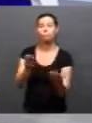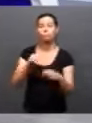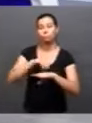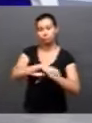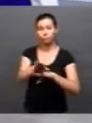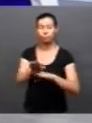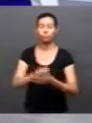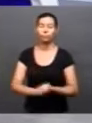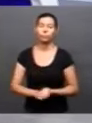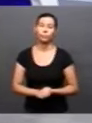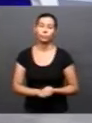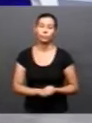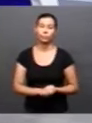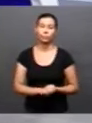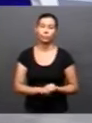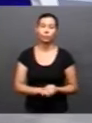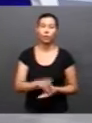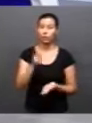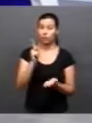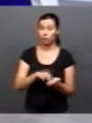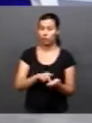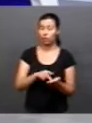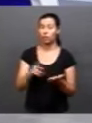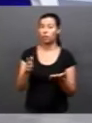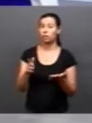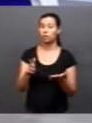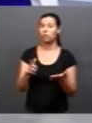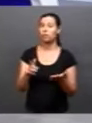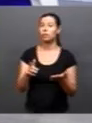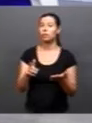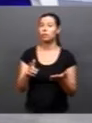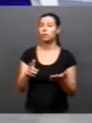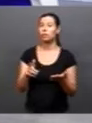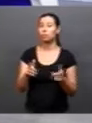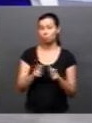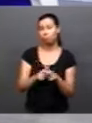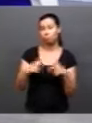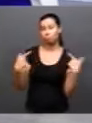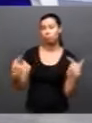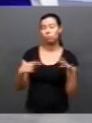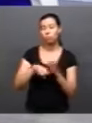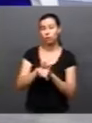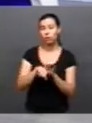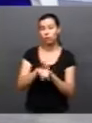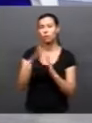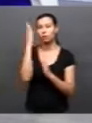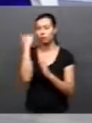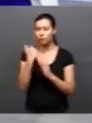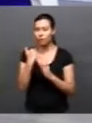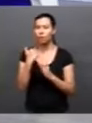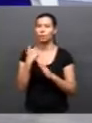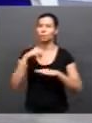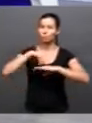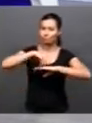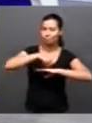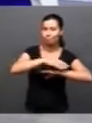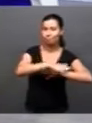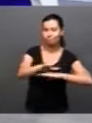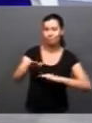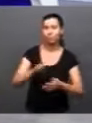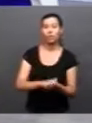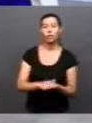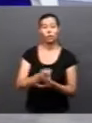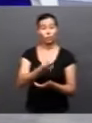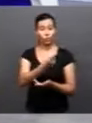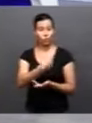Orley, muitos pesquisadores da UFO já descobriram o caminho das pedras. Nós estamos querendo provocar os outros que